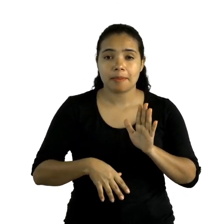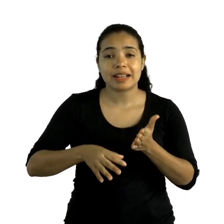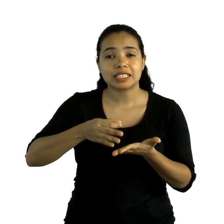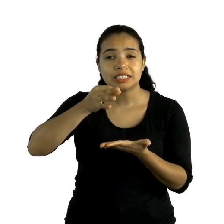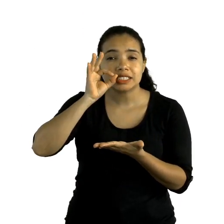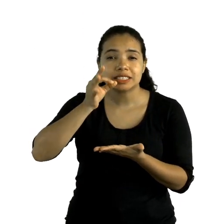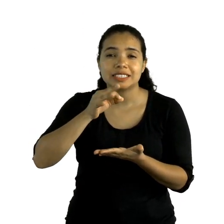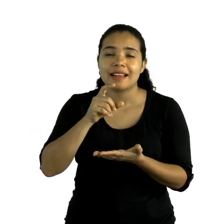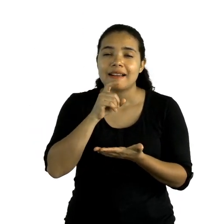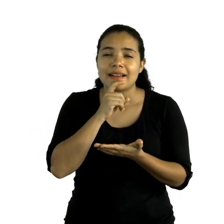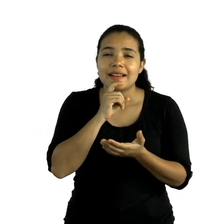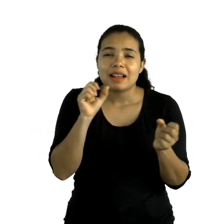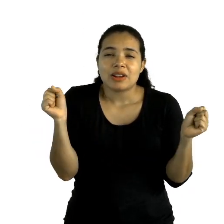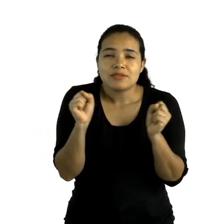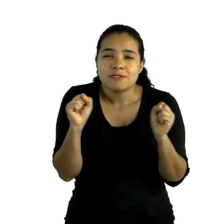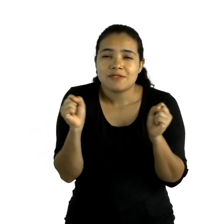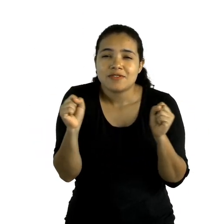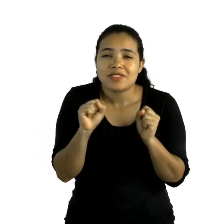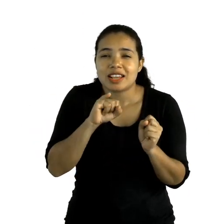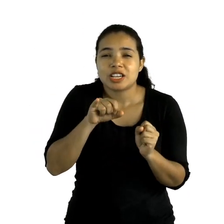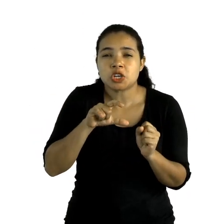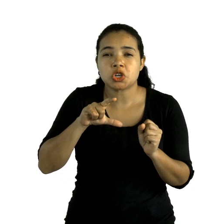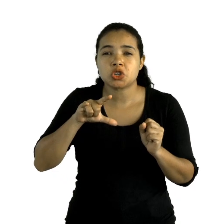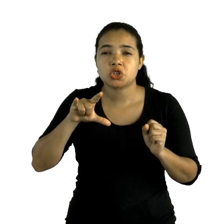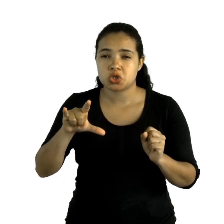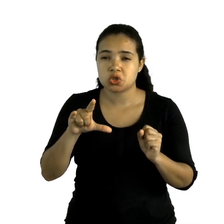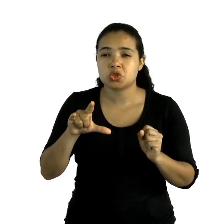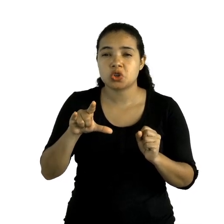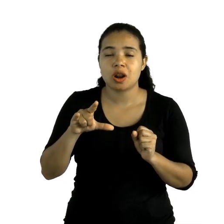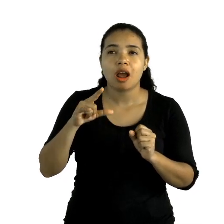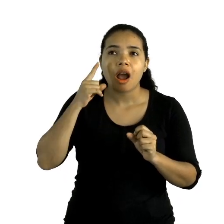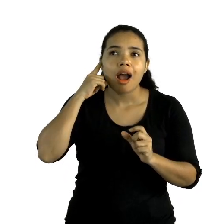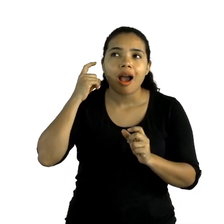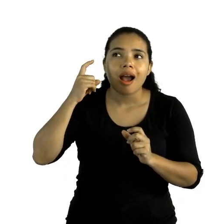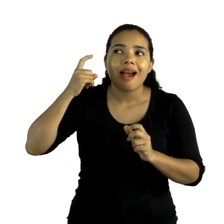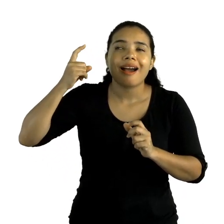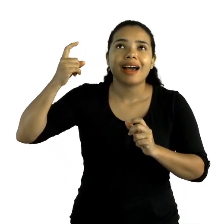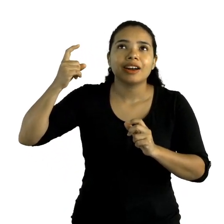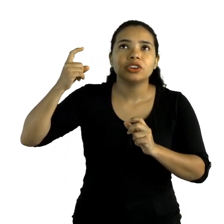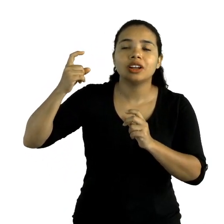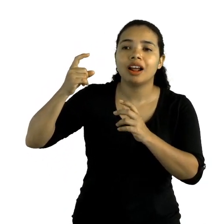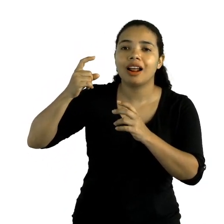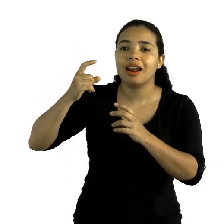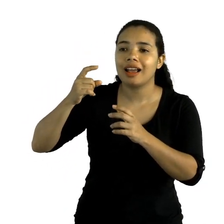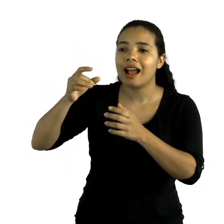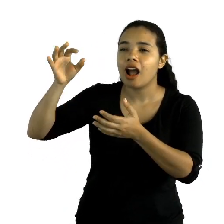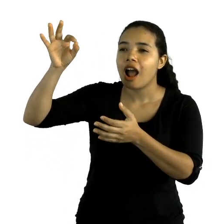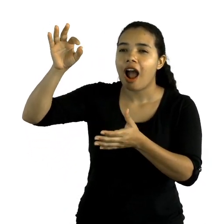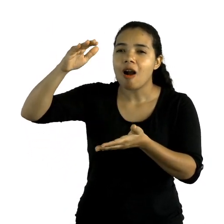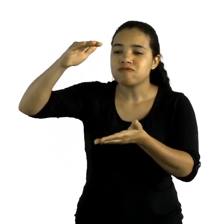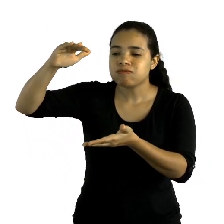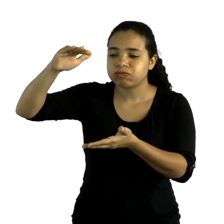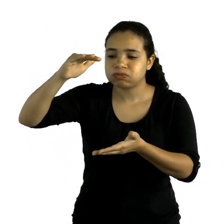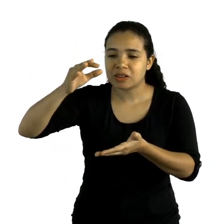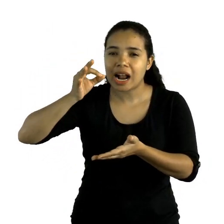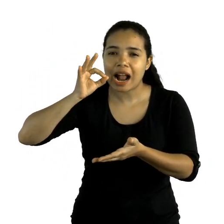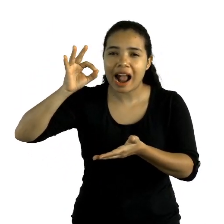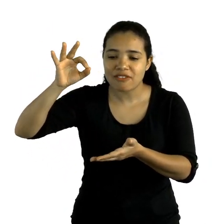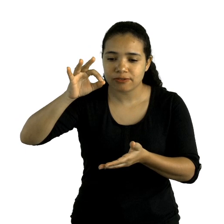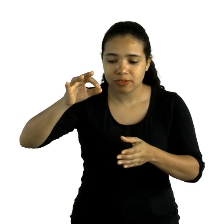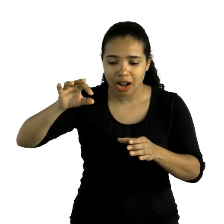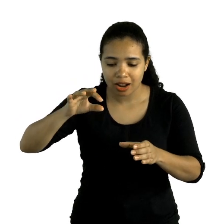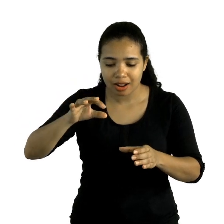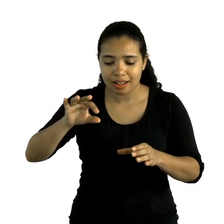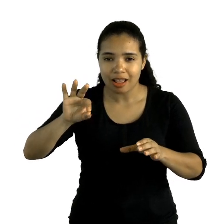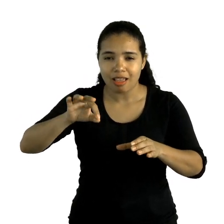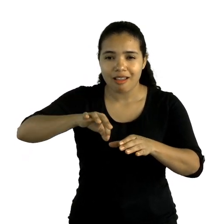tarde fria de julho, voa o cheiro, o barulho do café descendo quente pelo bule